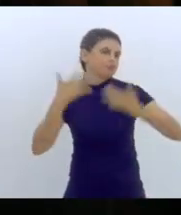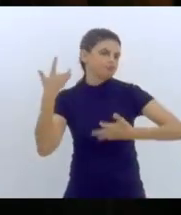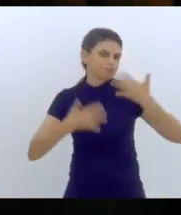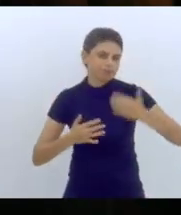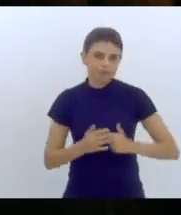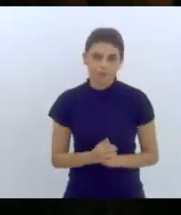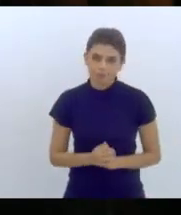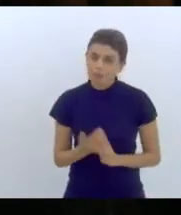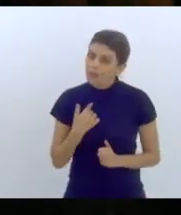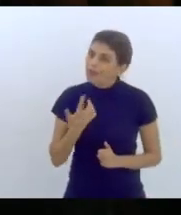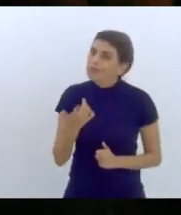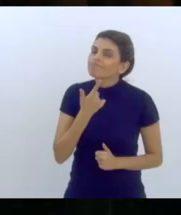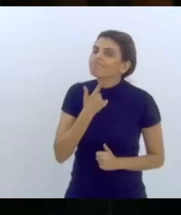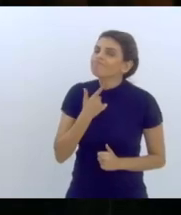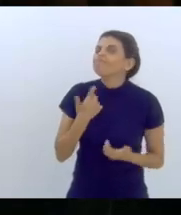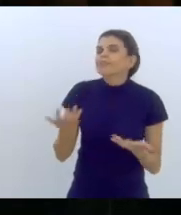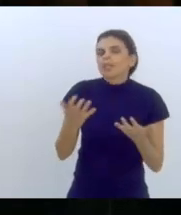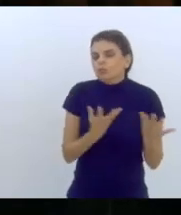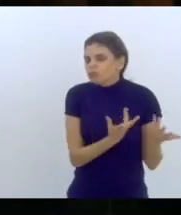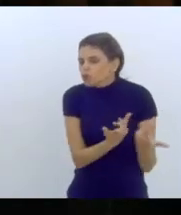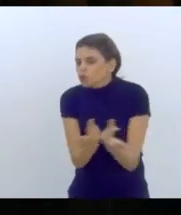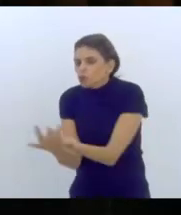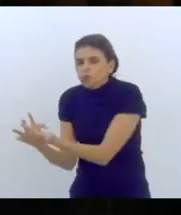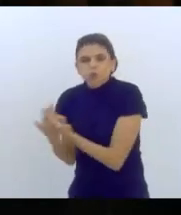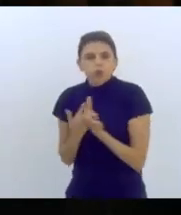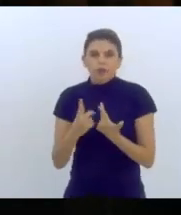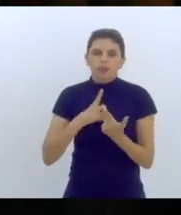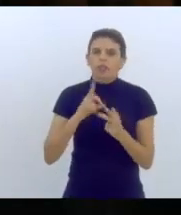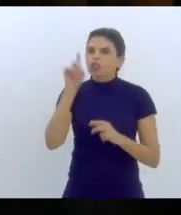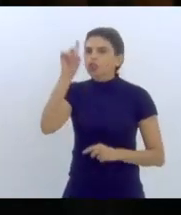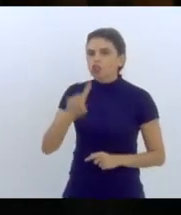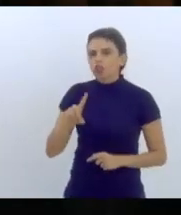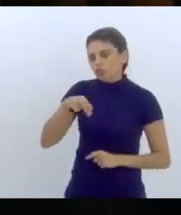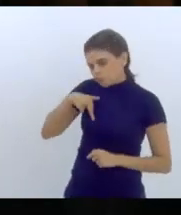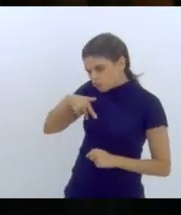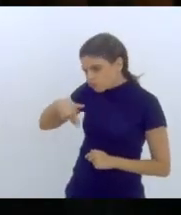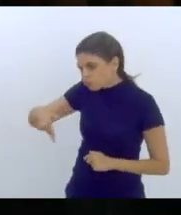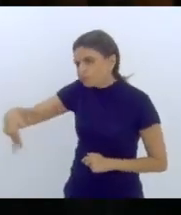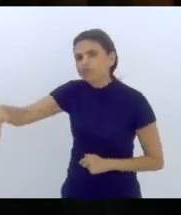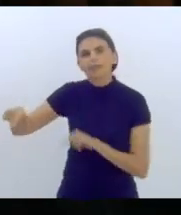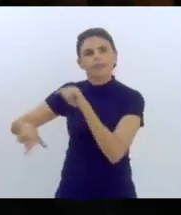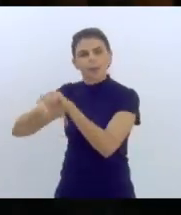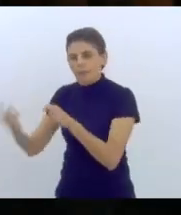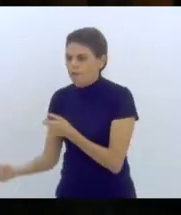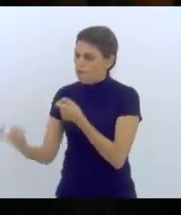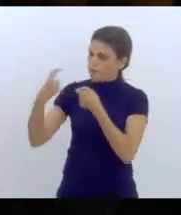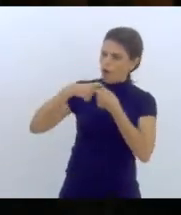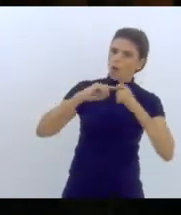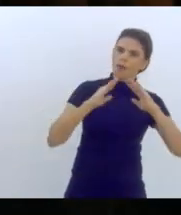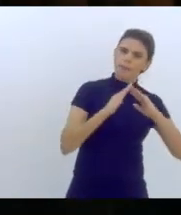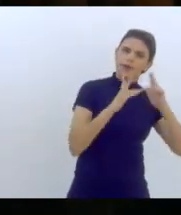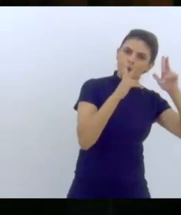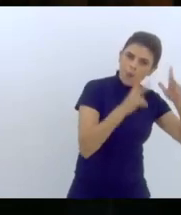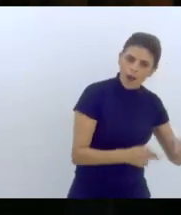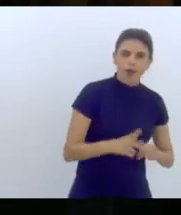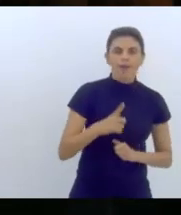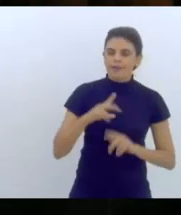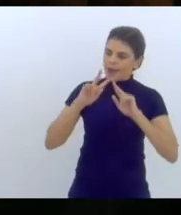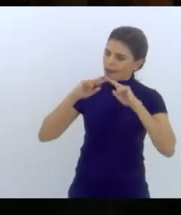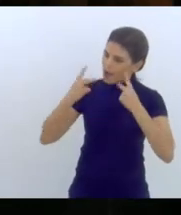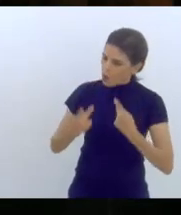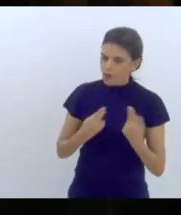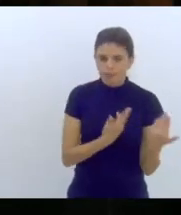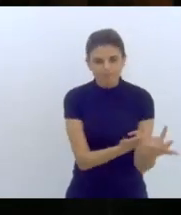gente quer que todas as pessoas tenham o direito de ir e vir. A gente quer que todas as pessoas sejam reconhecidas na sua dignidade